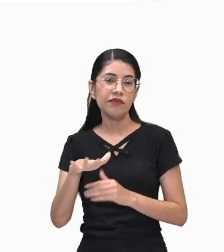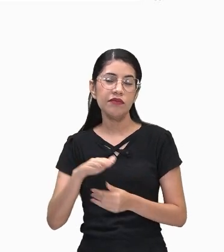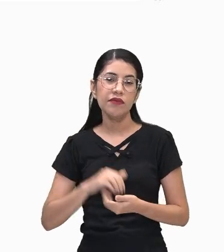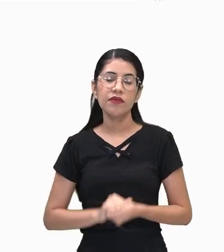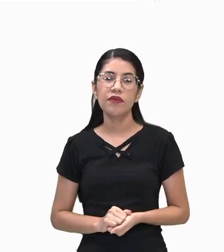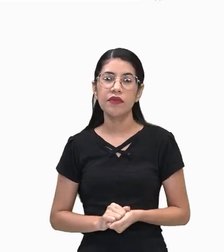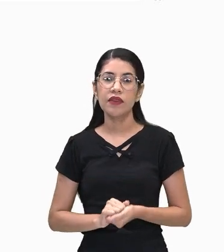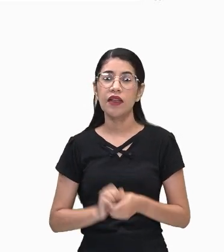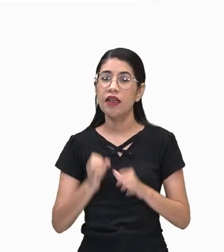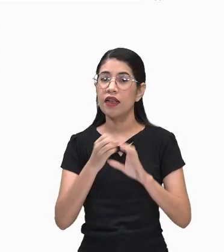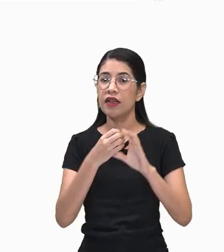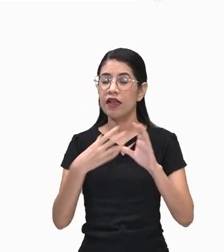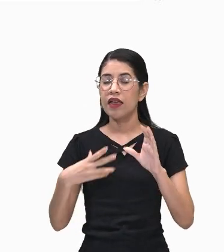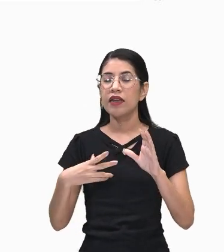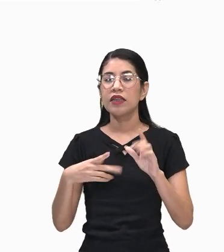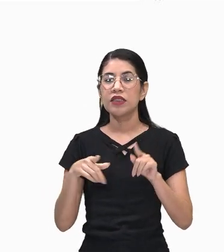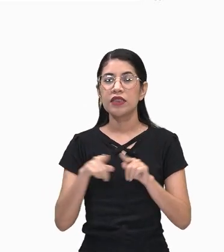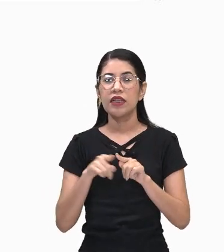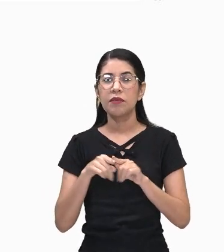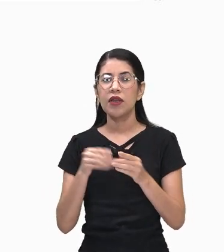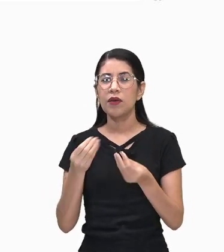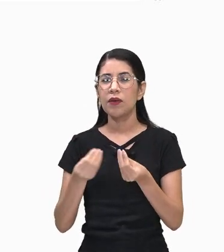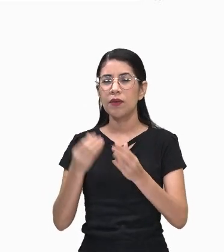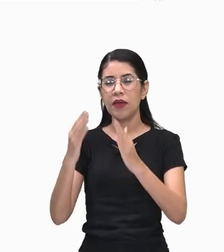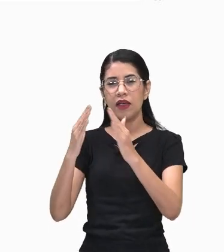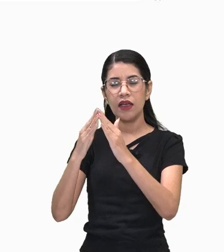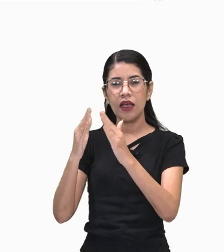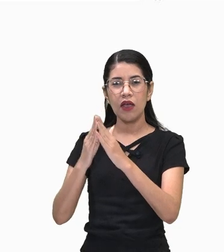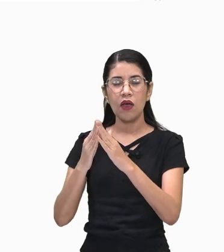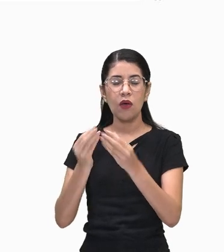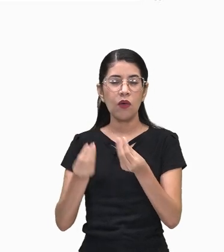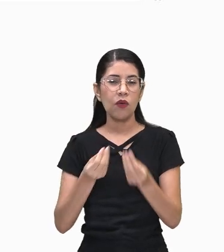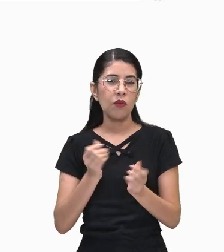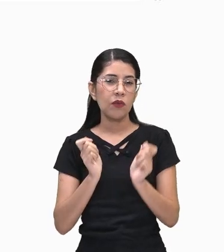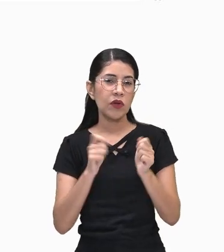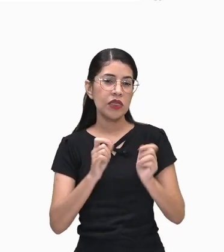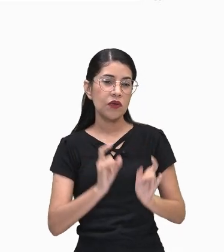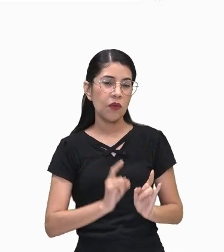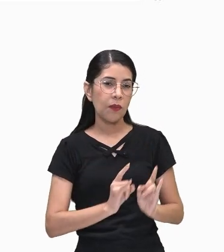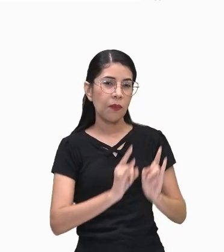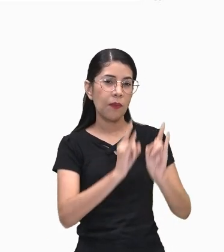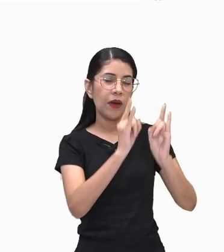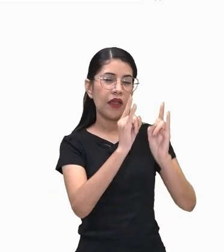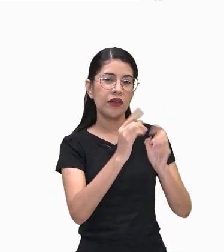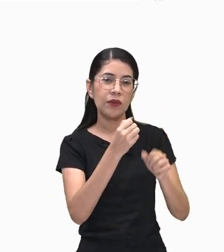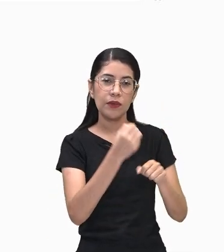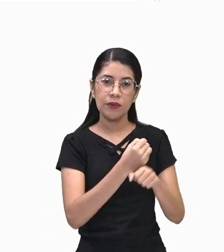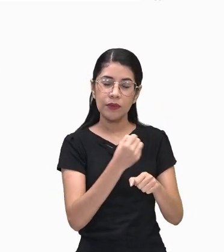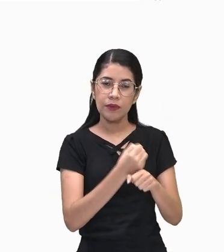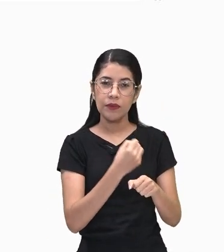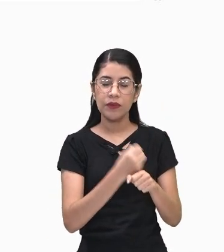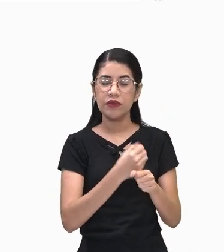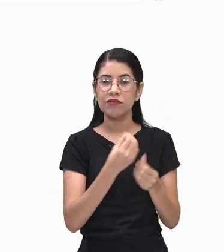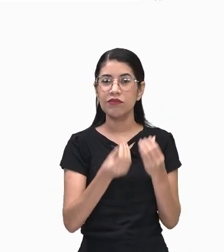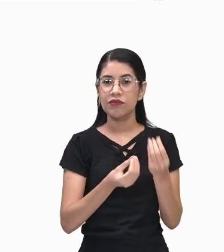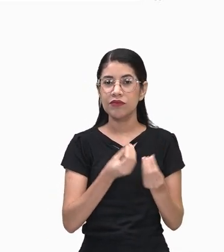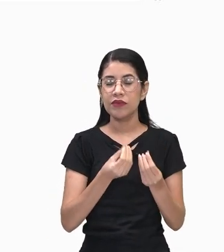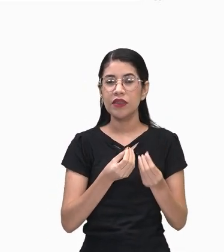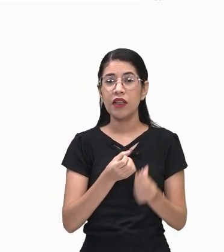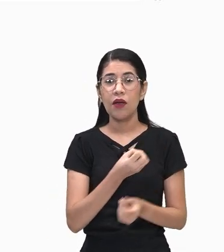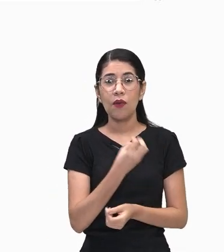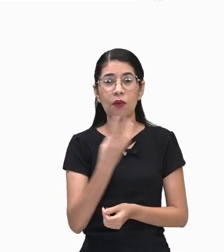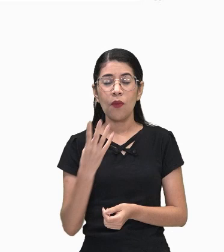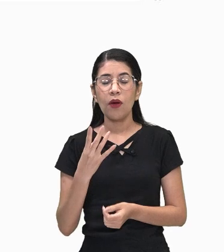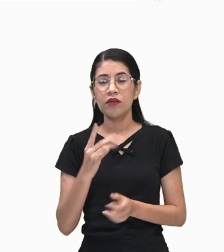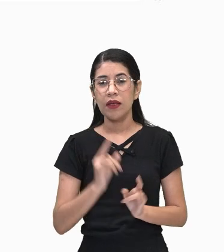as características desse imóvel, onde que os prédios podem ser construídos, quantos apartamentos,